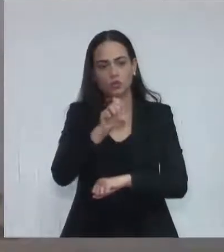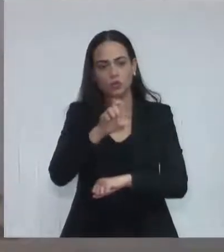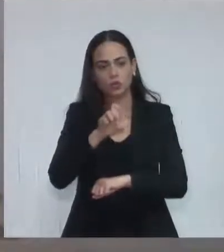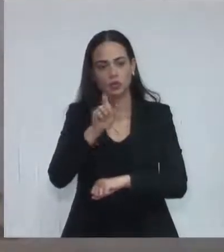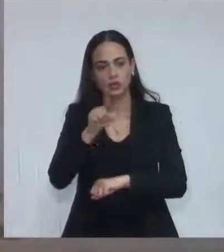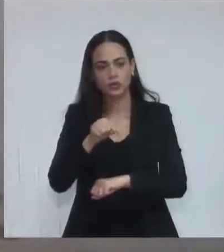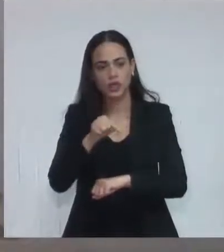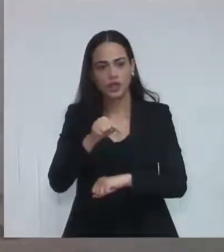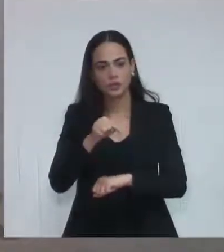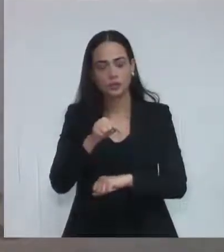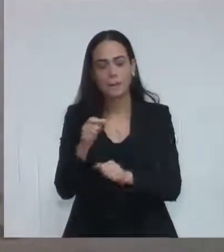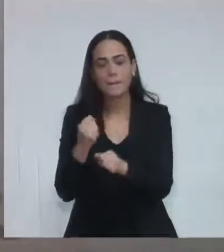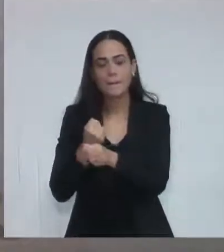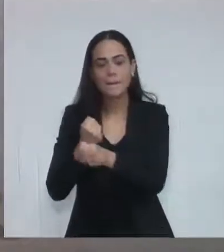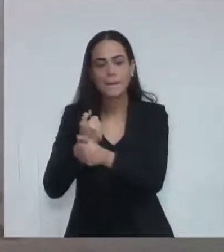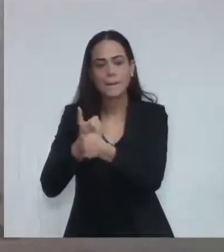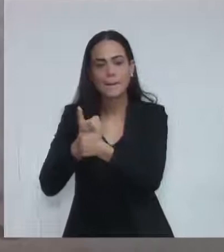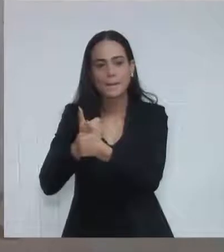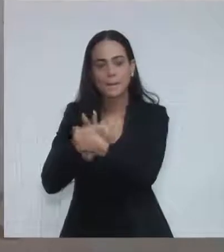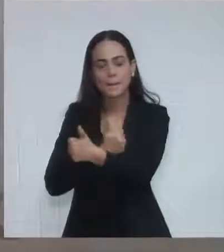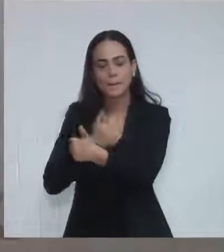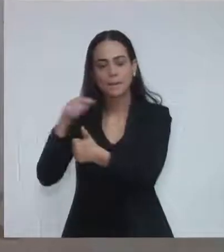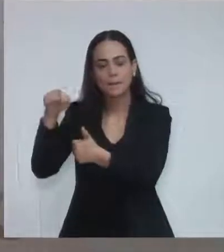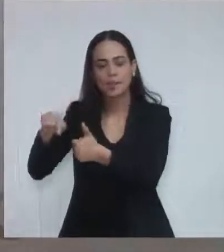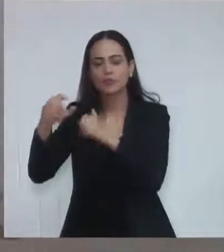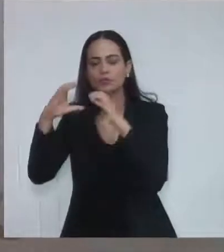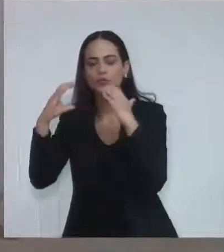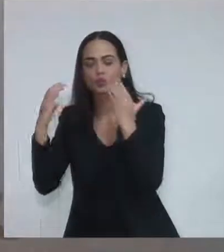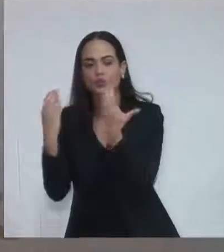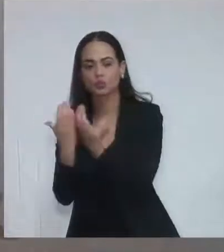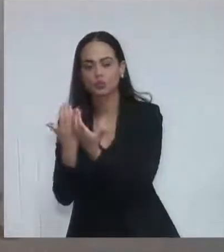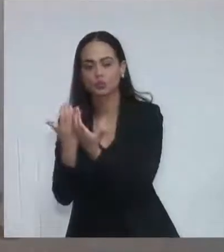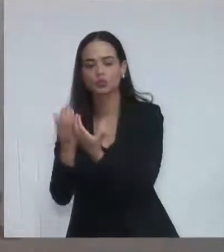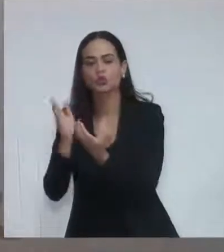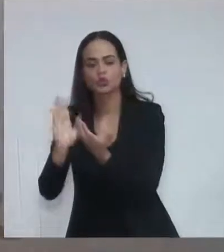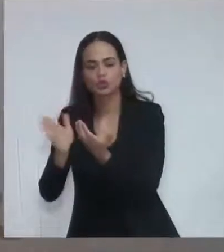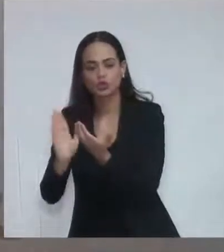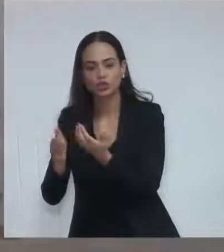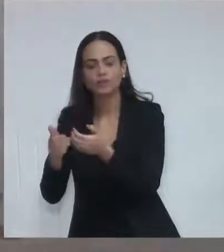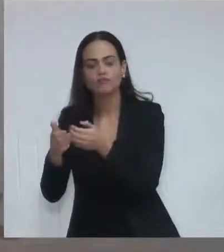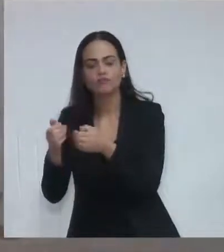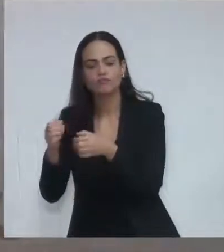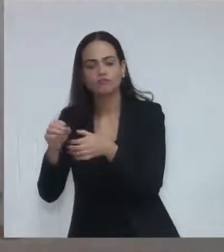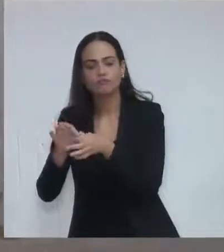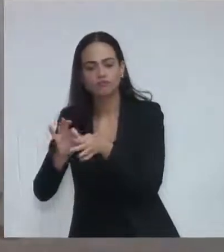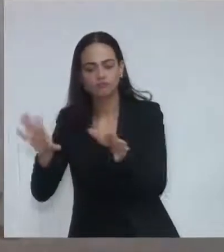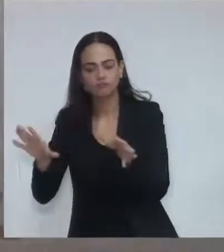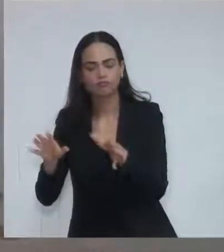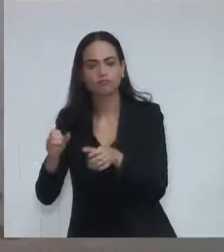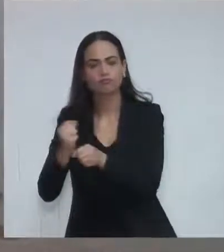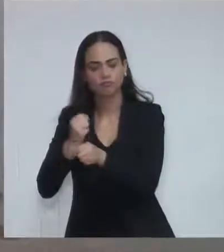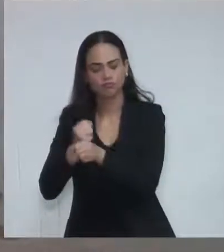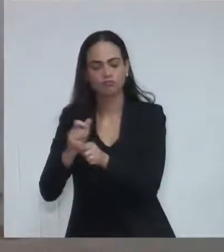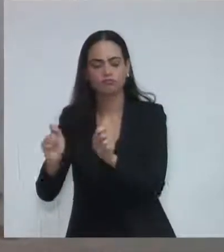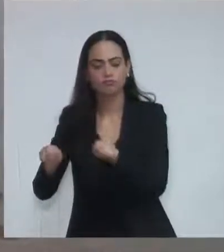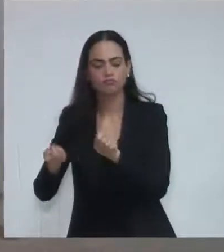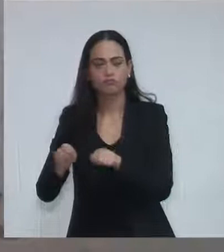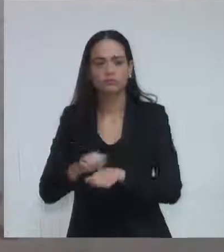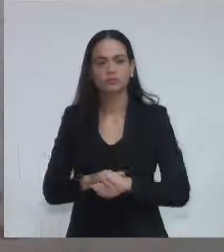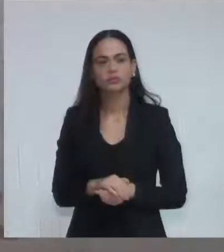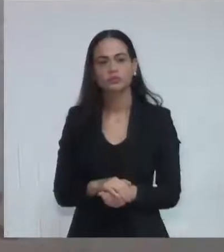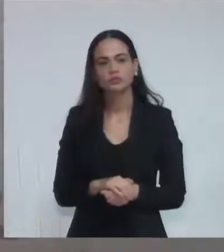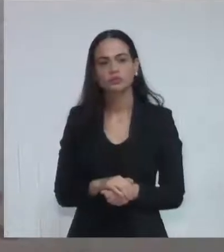que foi aprovado. E, na verdade, tem uma planta já antiga, onde existe esse prolongamento, né, isso foi